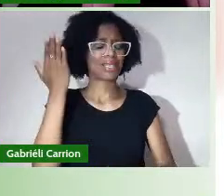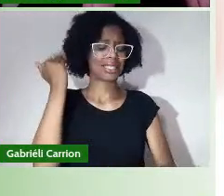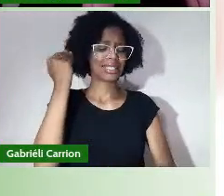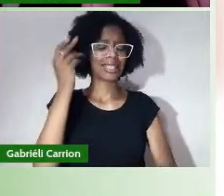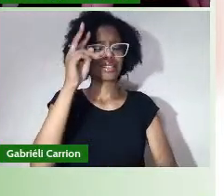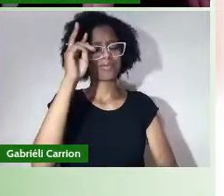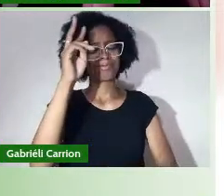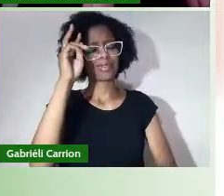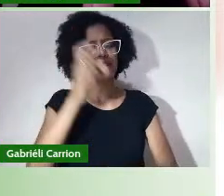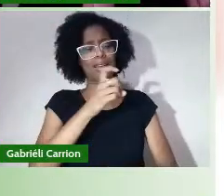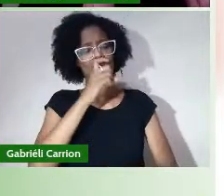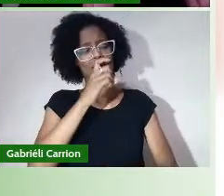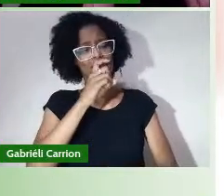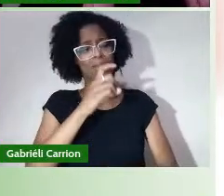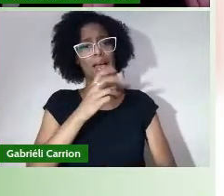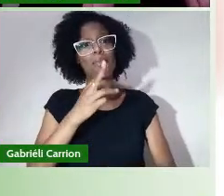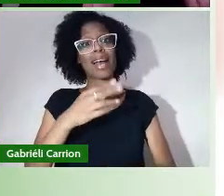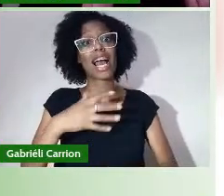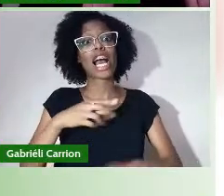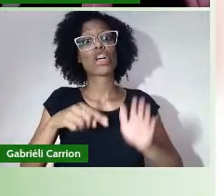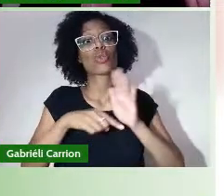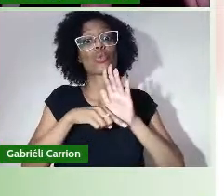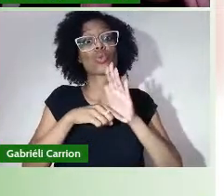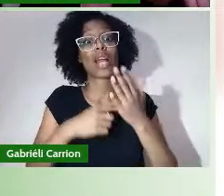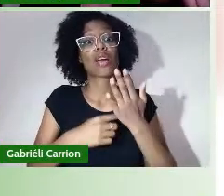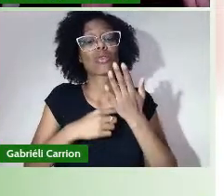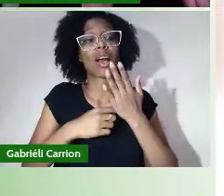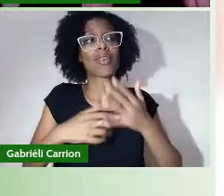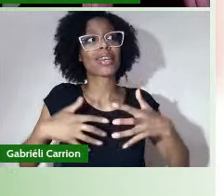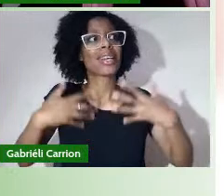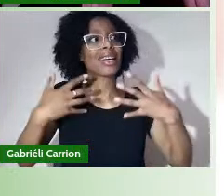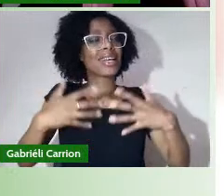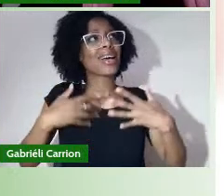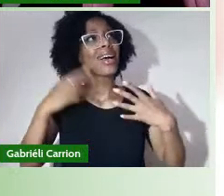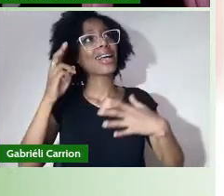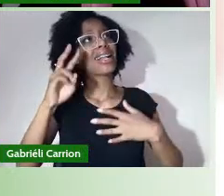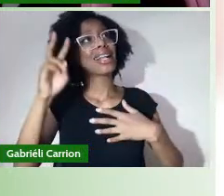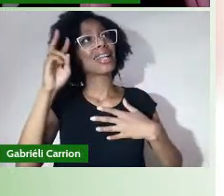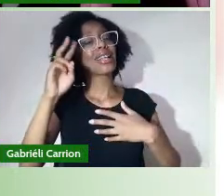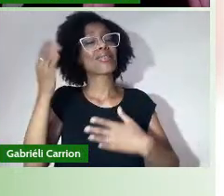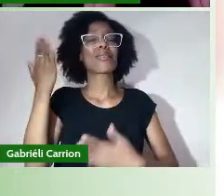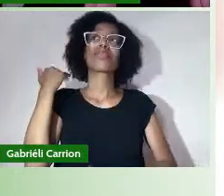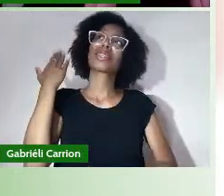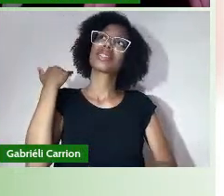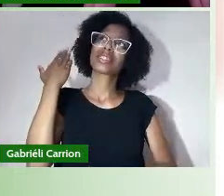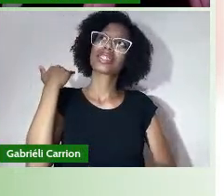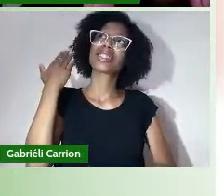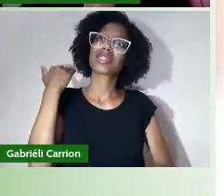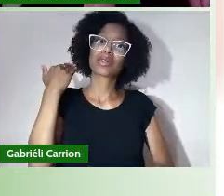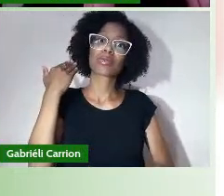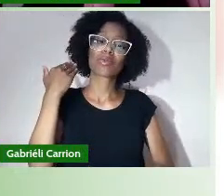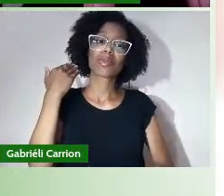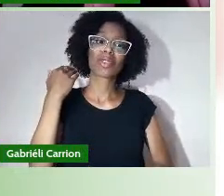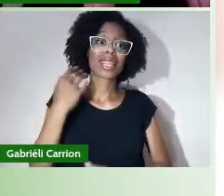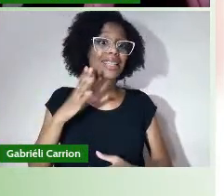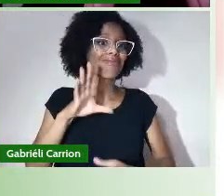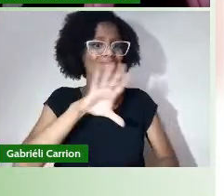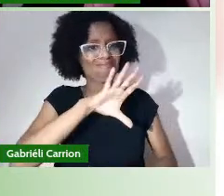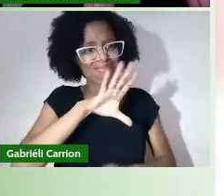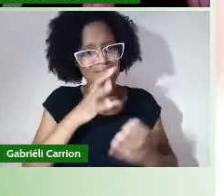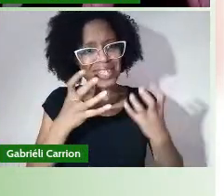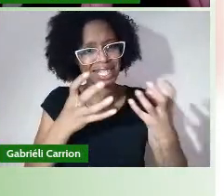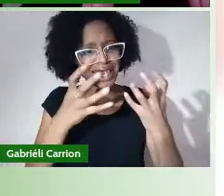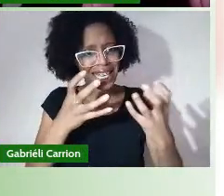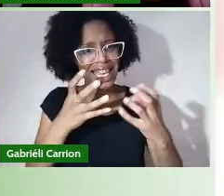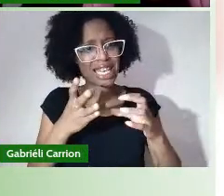motivação para a vida, para se sentir melhor, acolhido, relembrar boas lembranças, ele lançou mão naquele